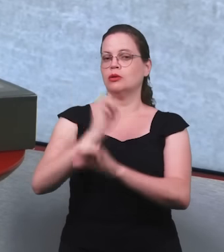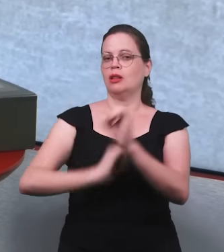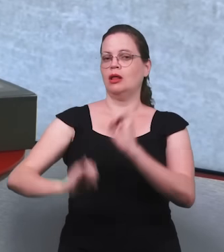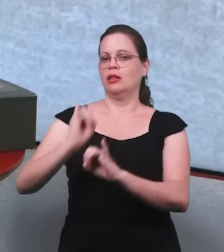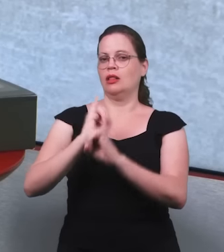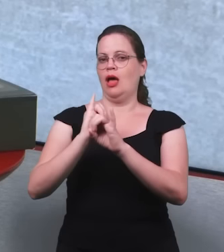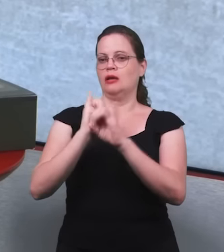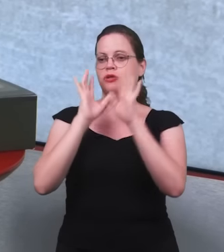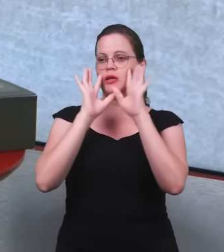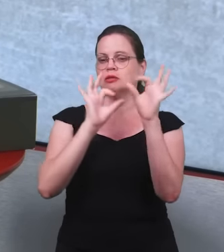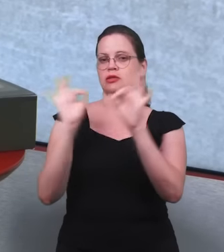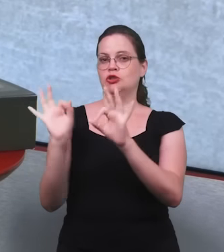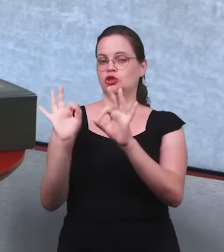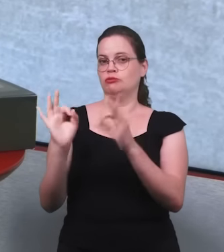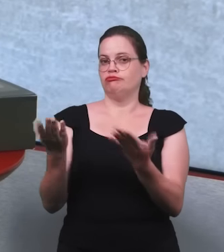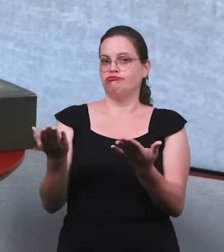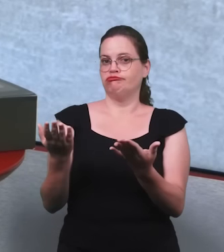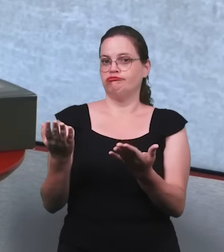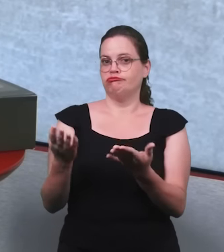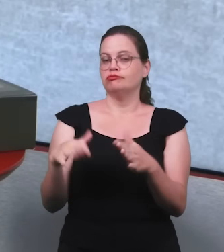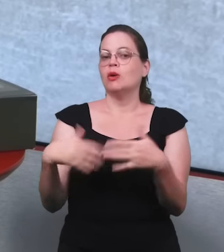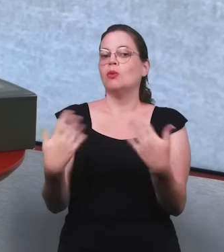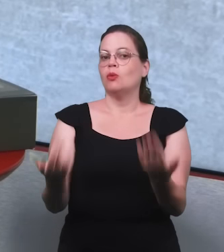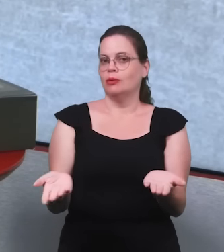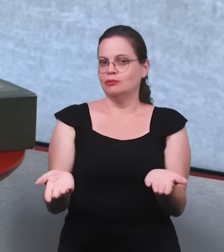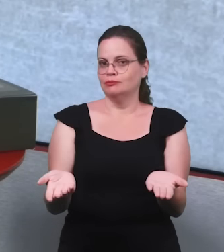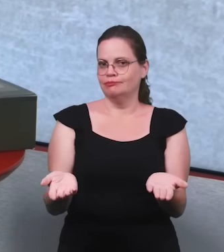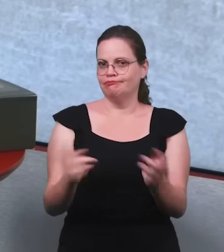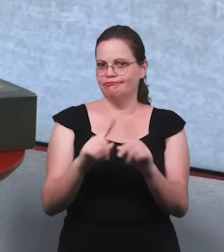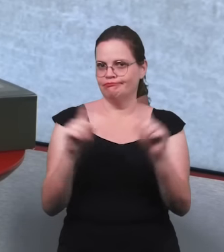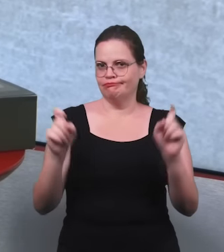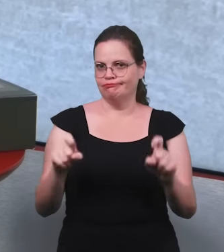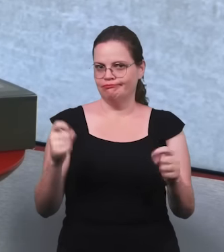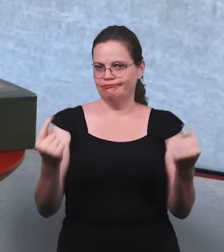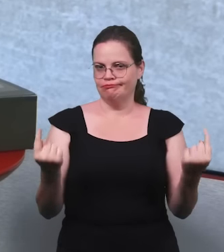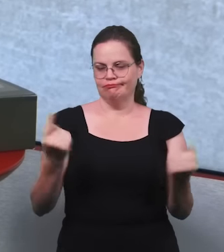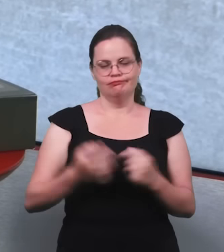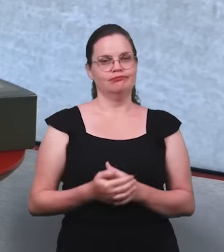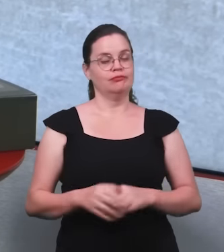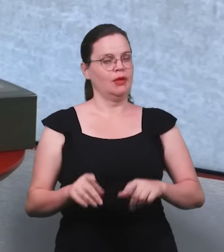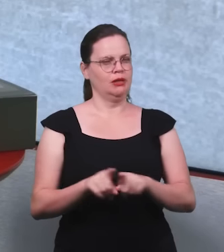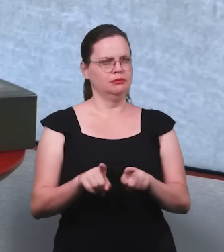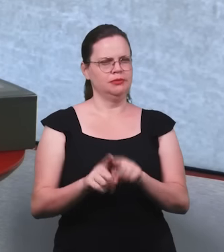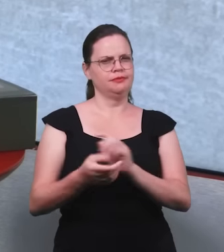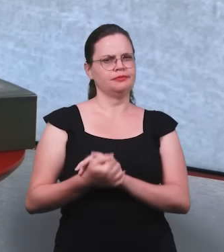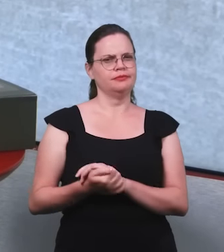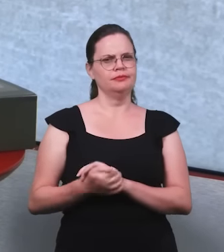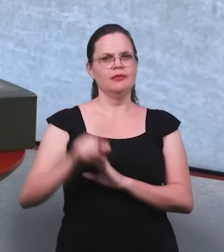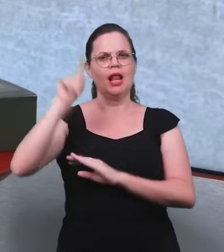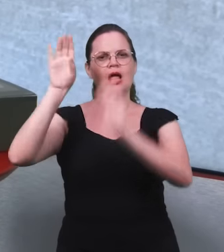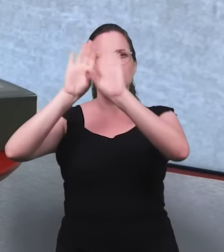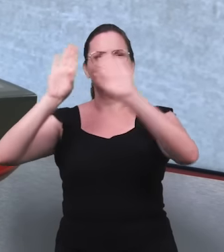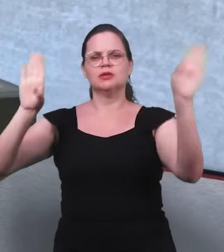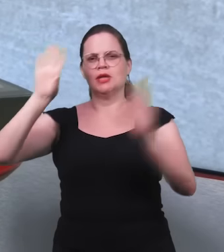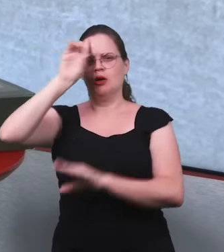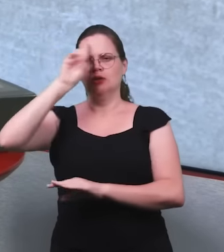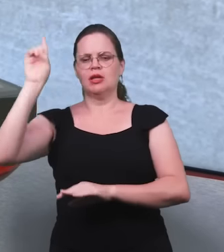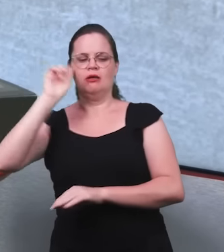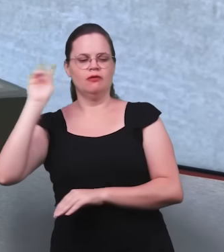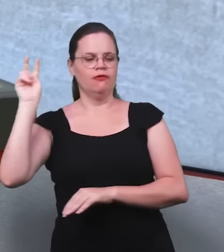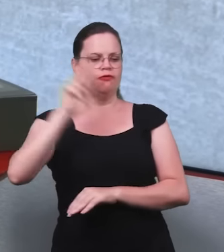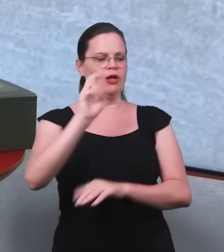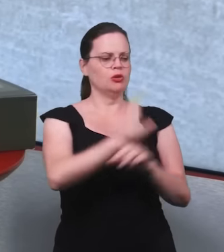presencial? Outra pergunta interessante é a seguinte com relação ao nosso tema. Será que Deus receberá o culto que eu